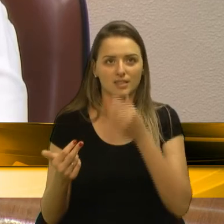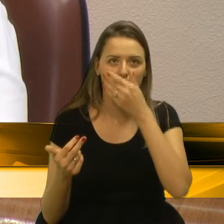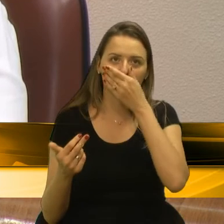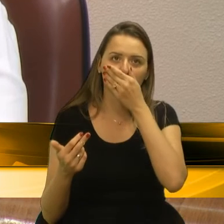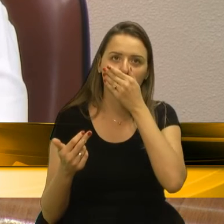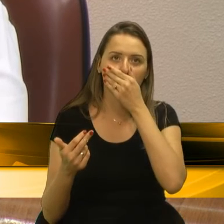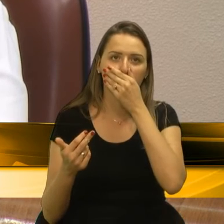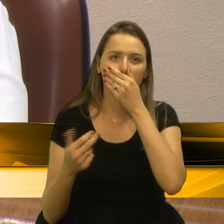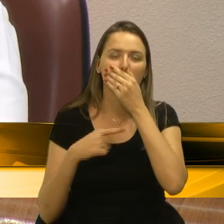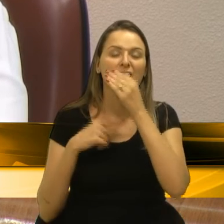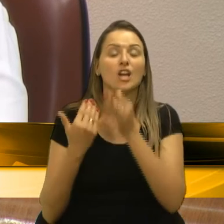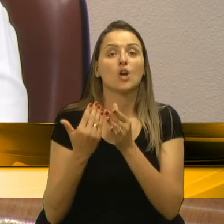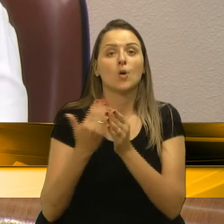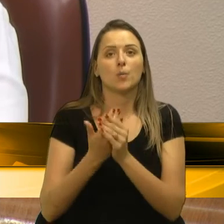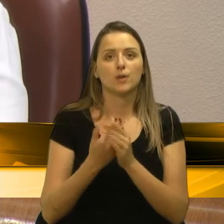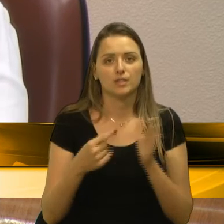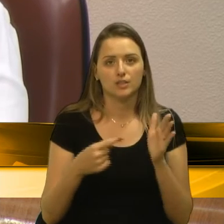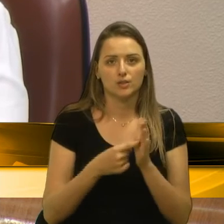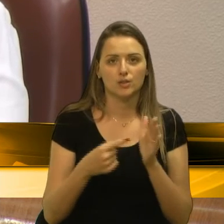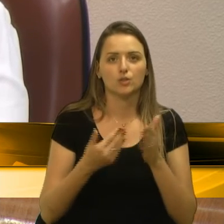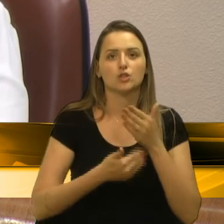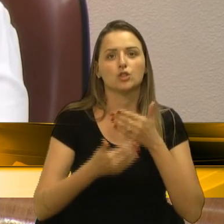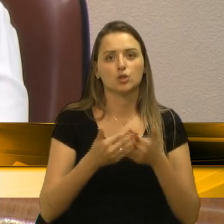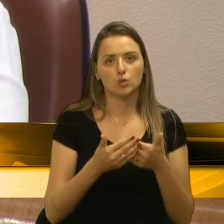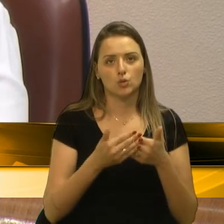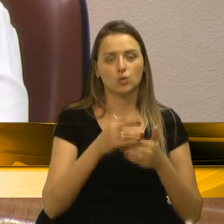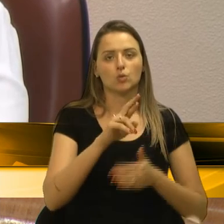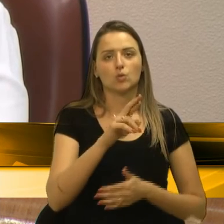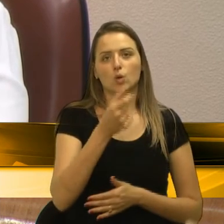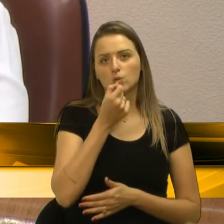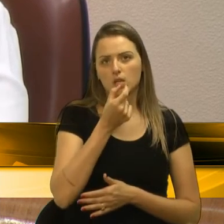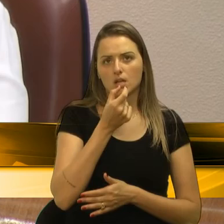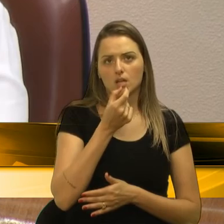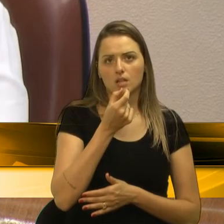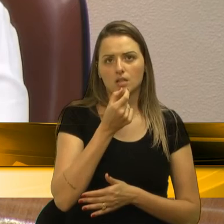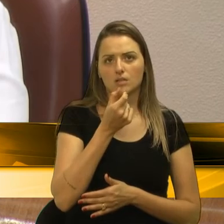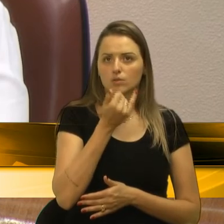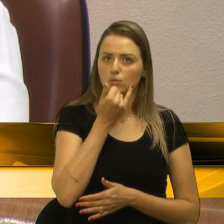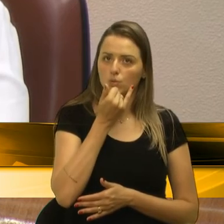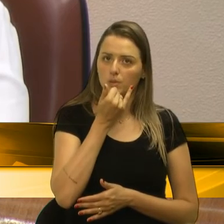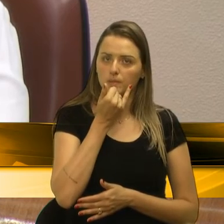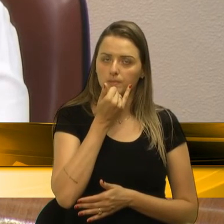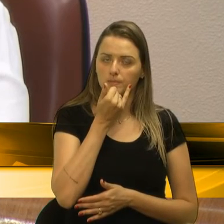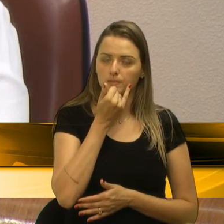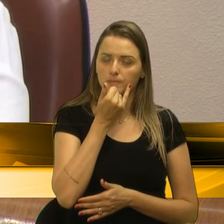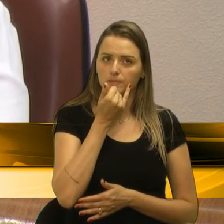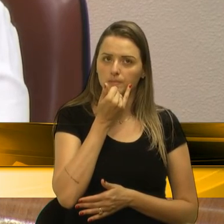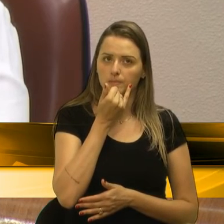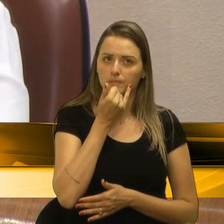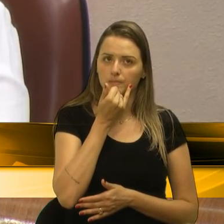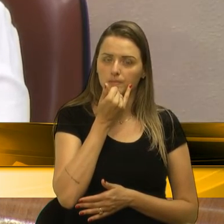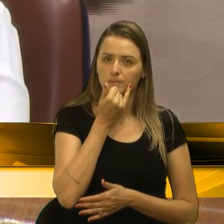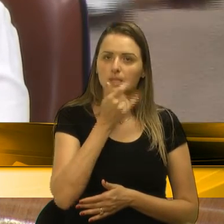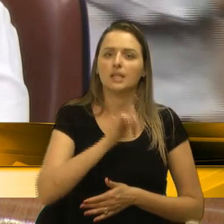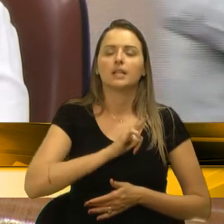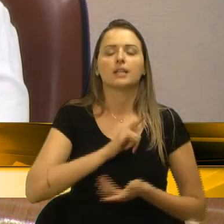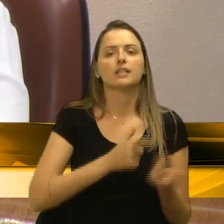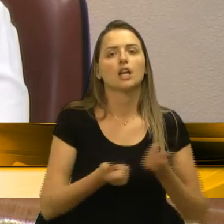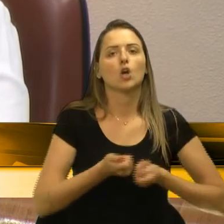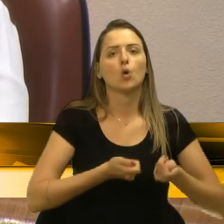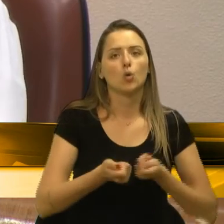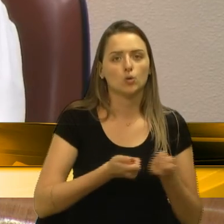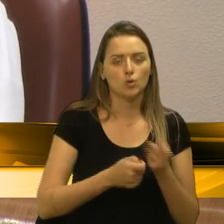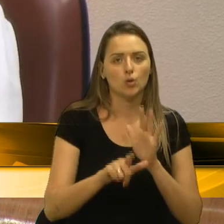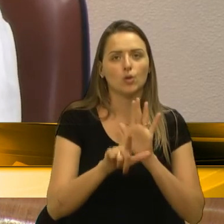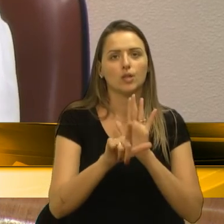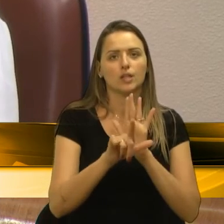no qual o processo e julgamento dos remédios judiciais independem da vontade do juiz, que apenas exerce o controle de legalidade da petição